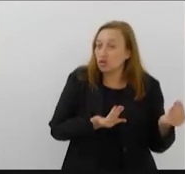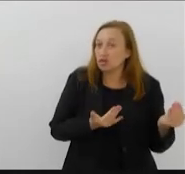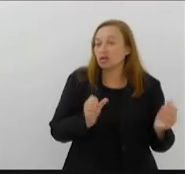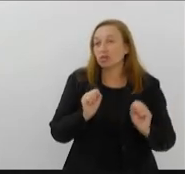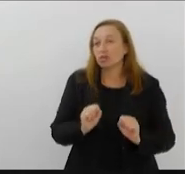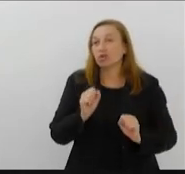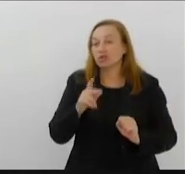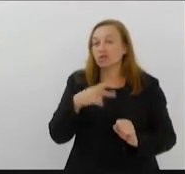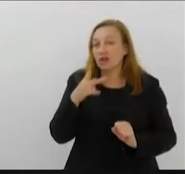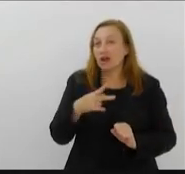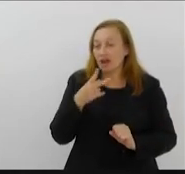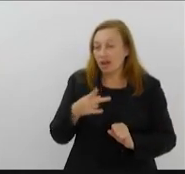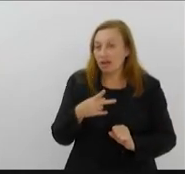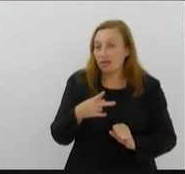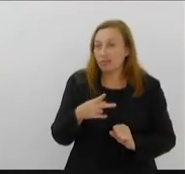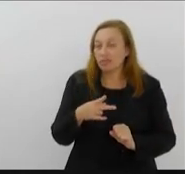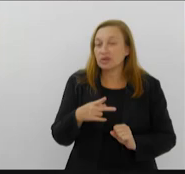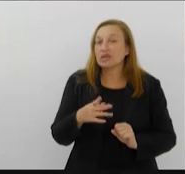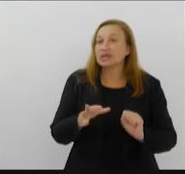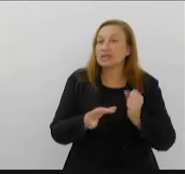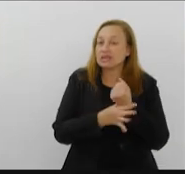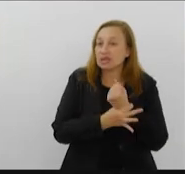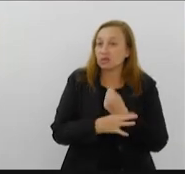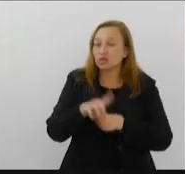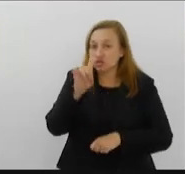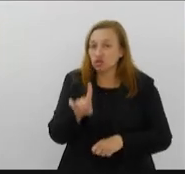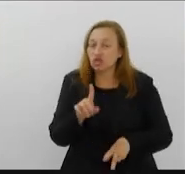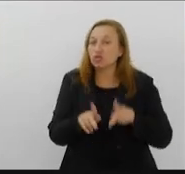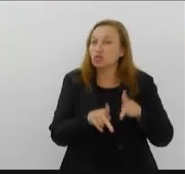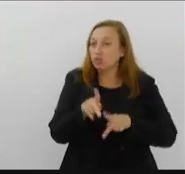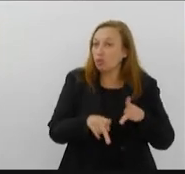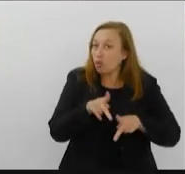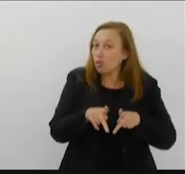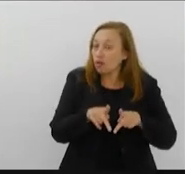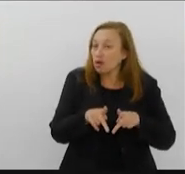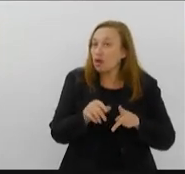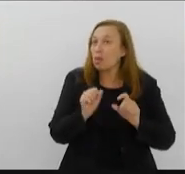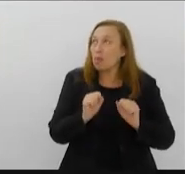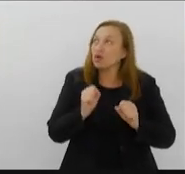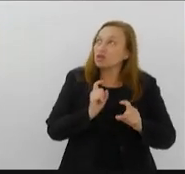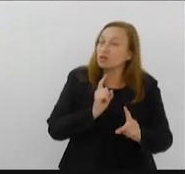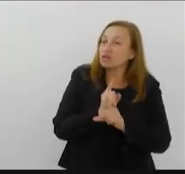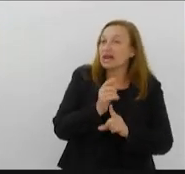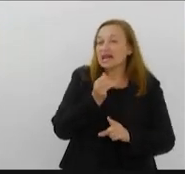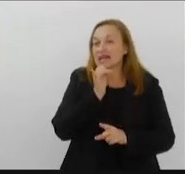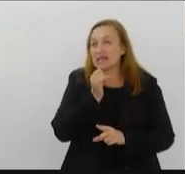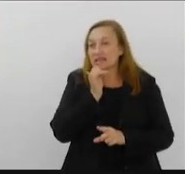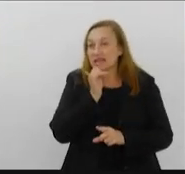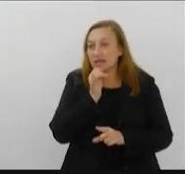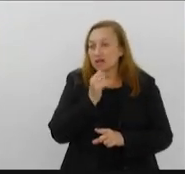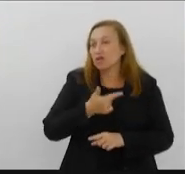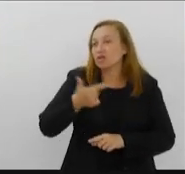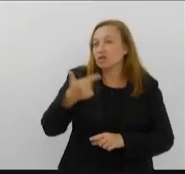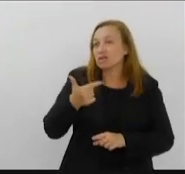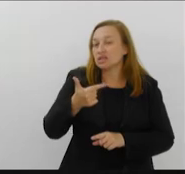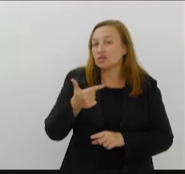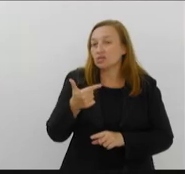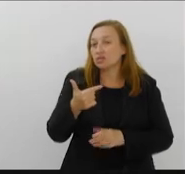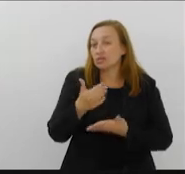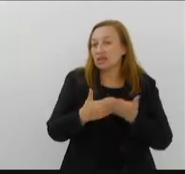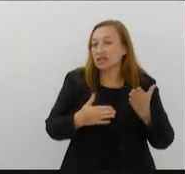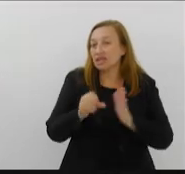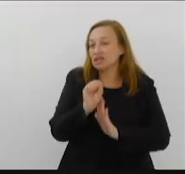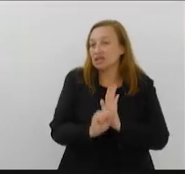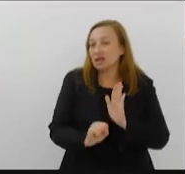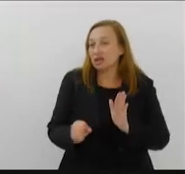de bônus demográfico, e garante os direitos da sua população, a gente pode encontrar, por exemplo, uma segunda metade de século